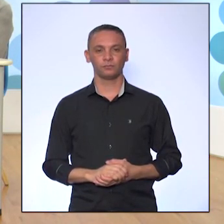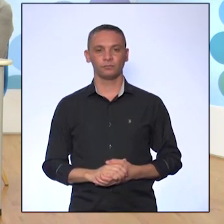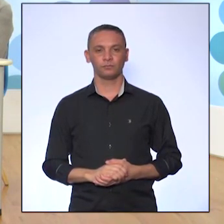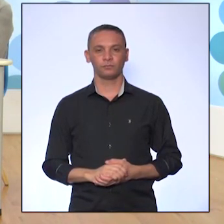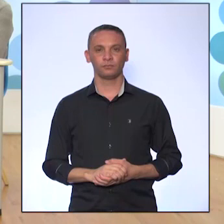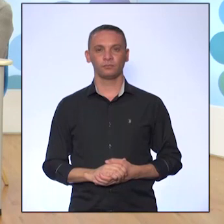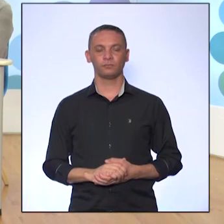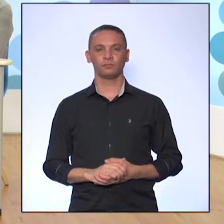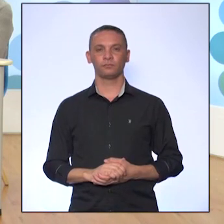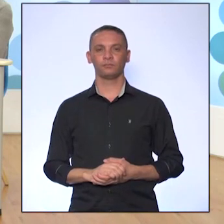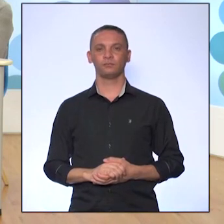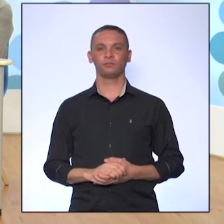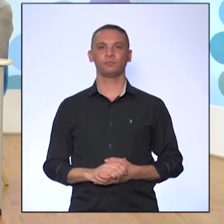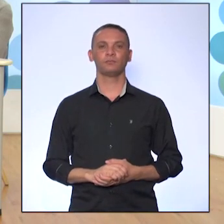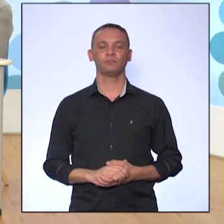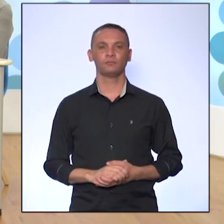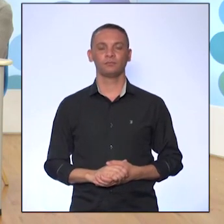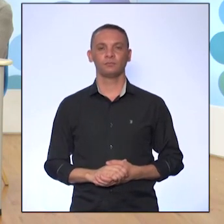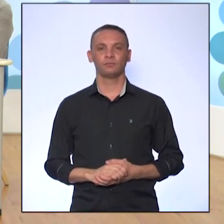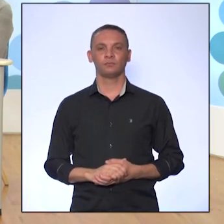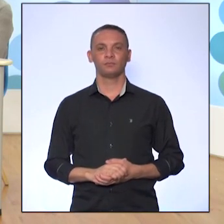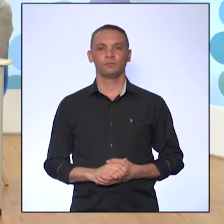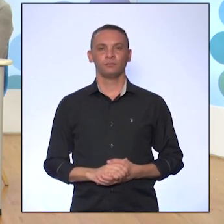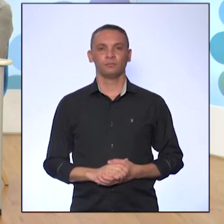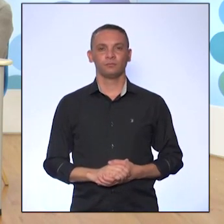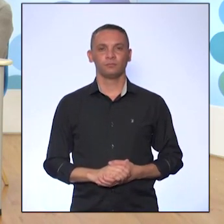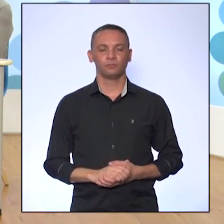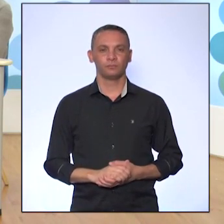Ok? I'm sorry.